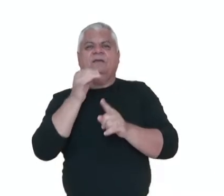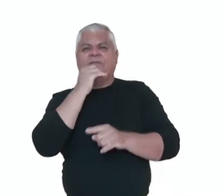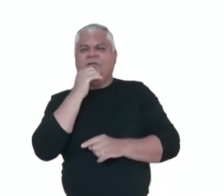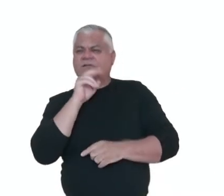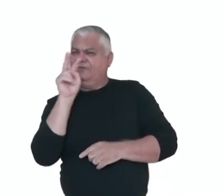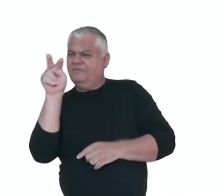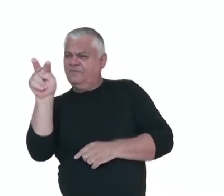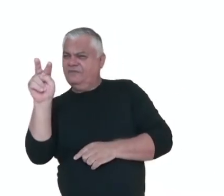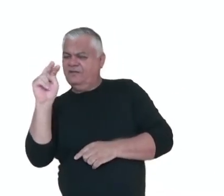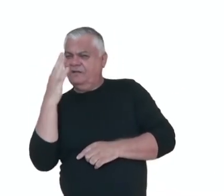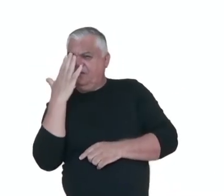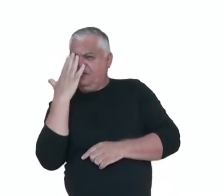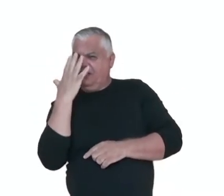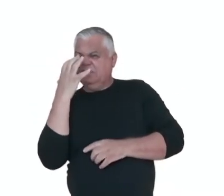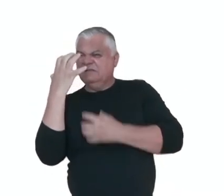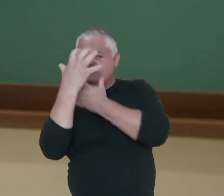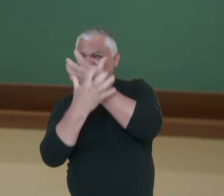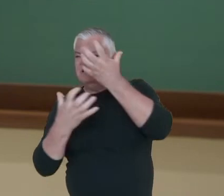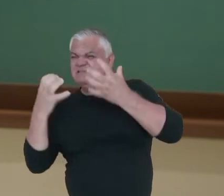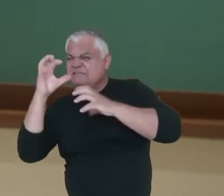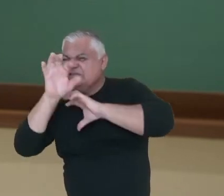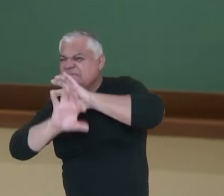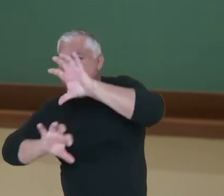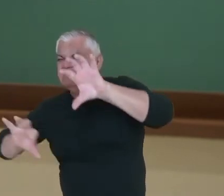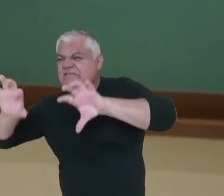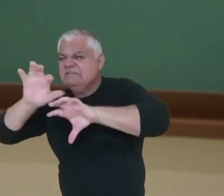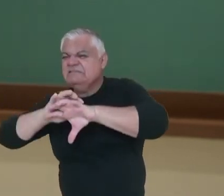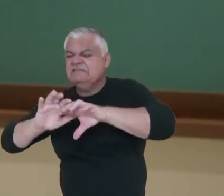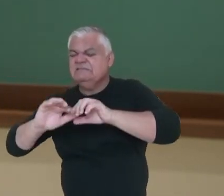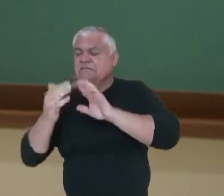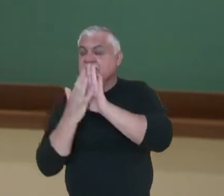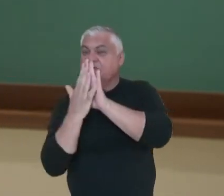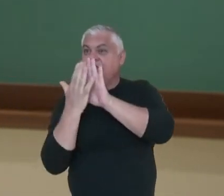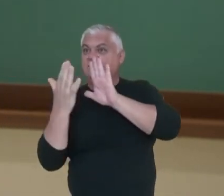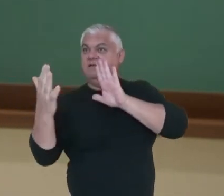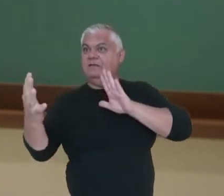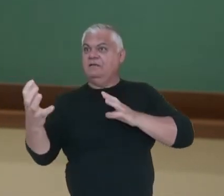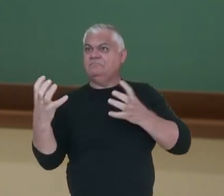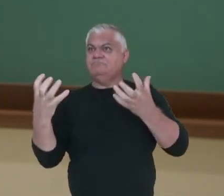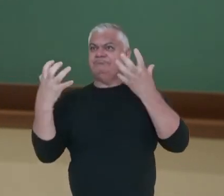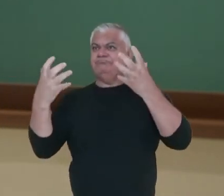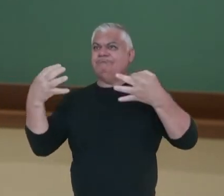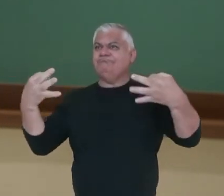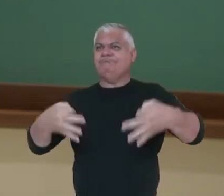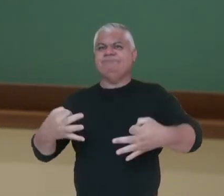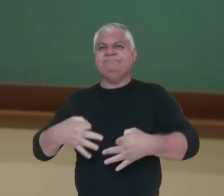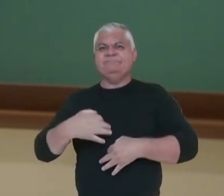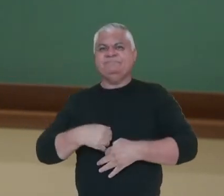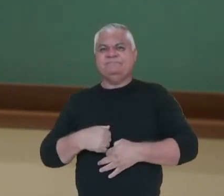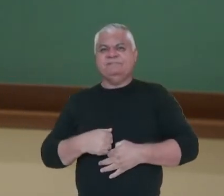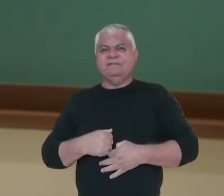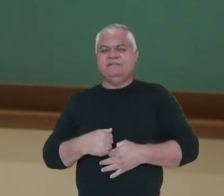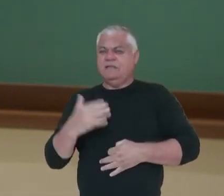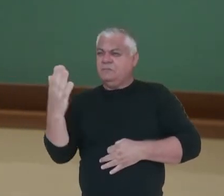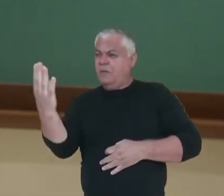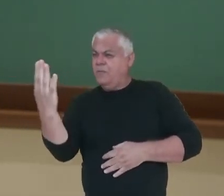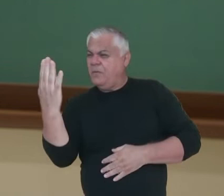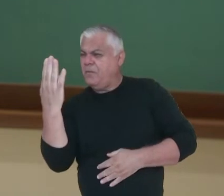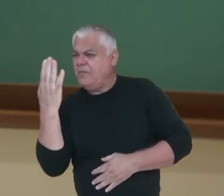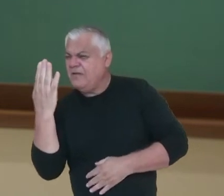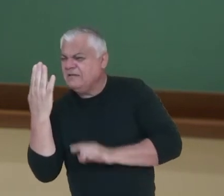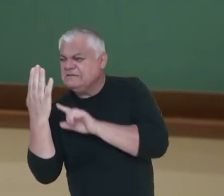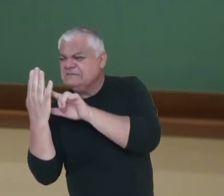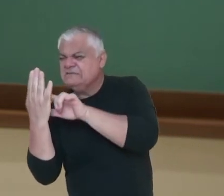um borrão e mais cinco passos fica nítida. O que acontece? Quando vocês forem no museu, pessoal, podem reparar. Se vocês verem uma pintura muito manchada